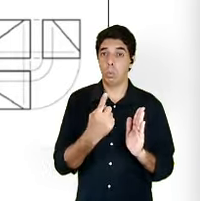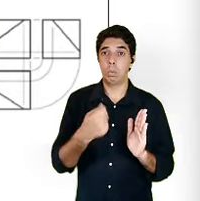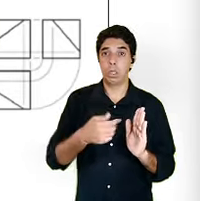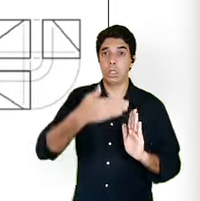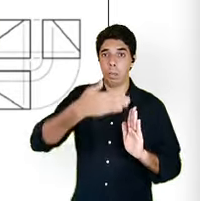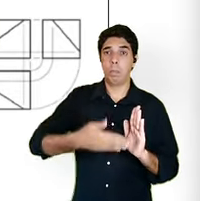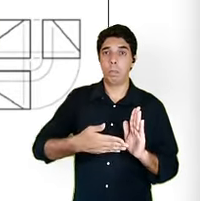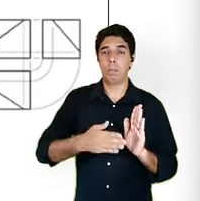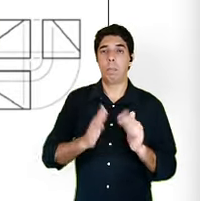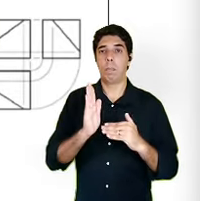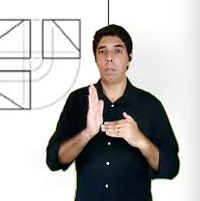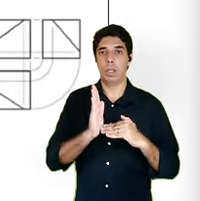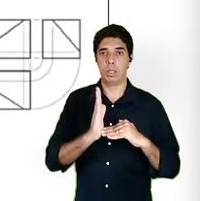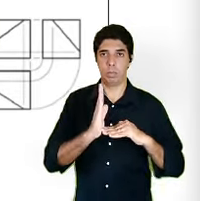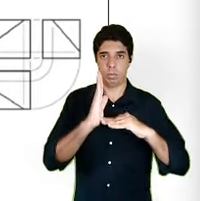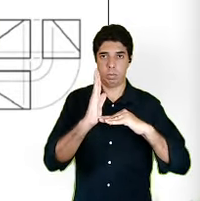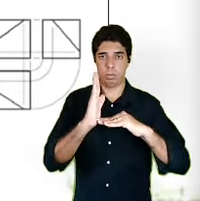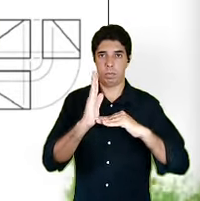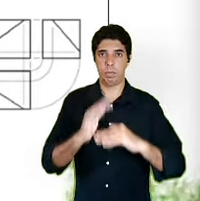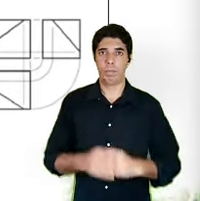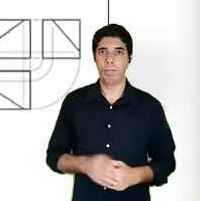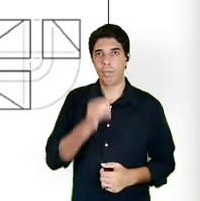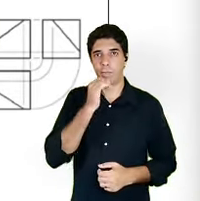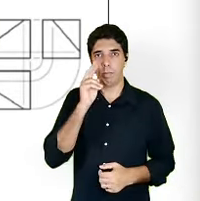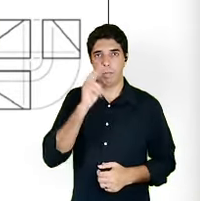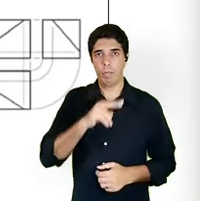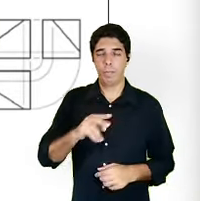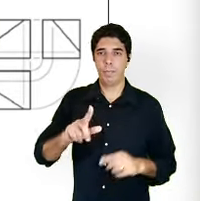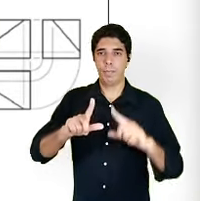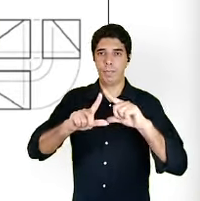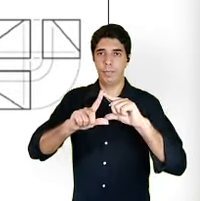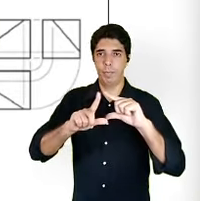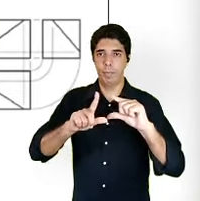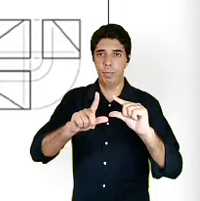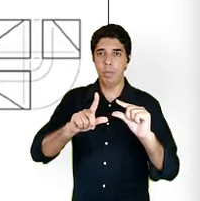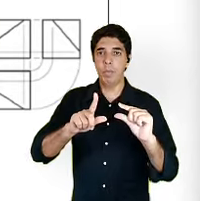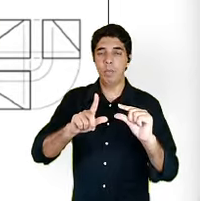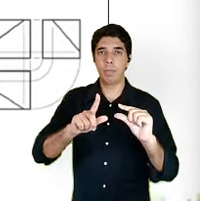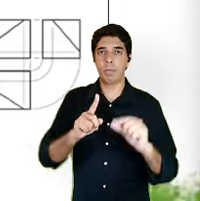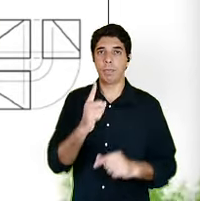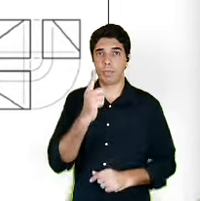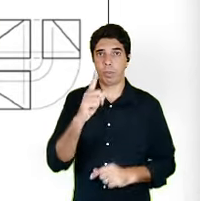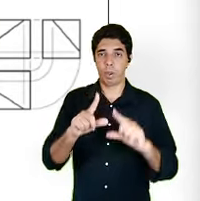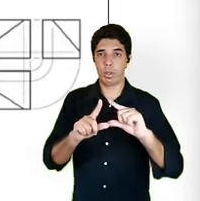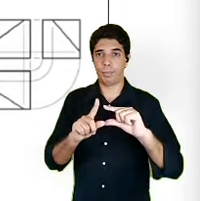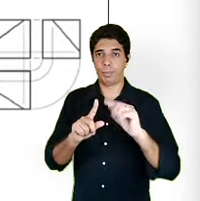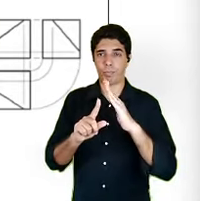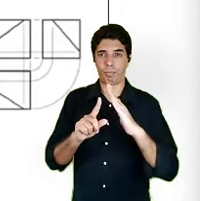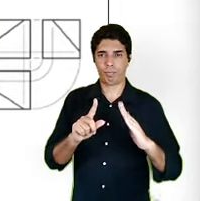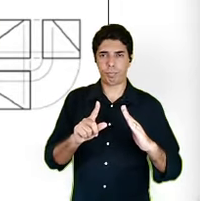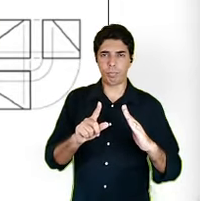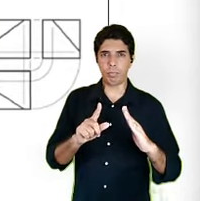É o caso dessa figura aqui, ó, certo? Eu tenho uma superfície que está aqui que é